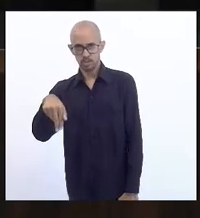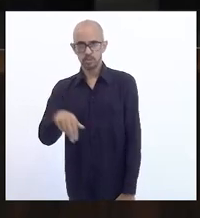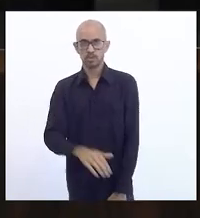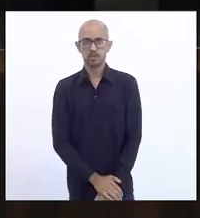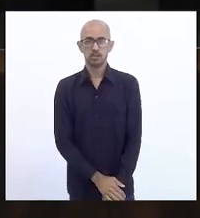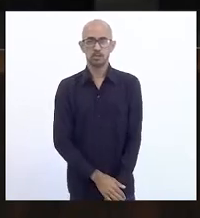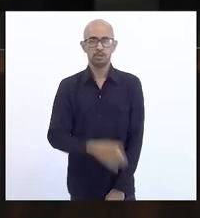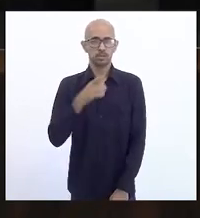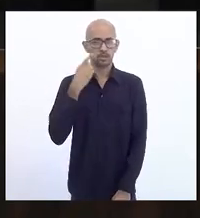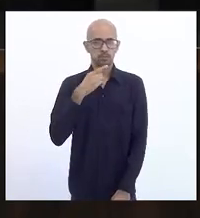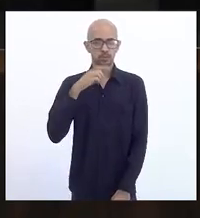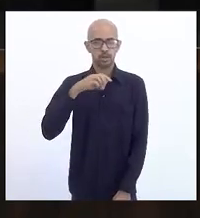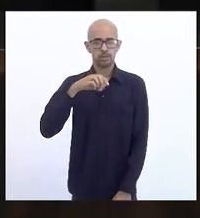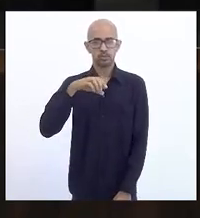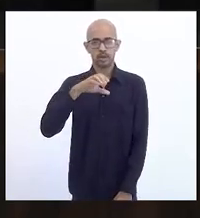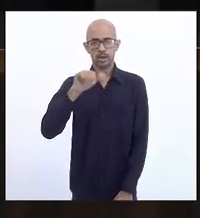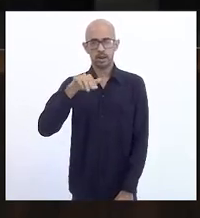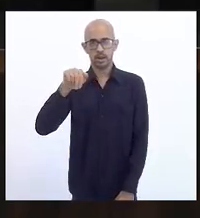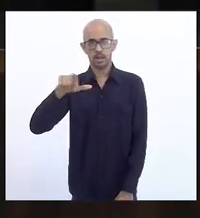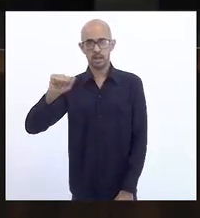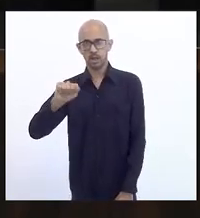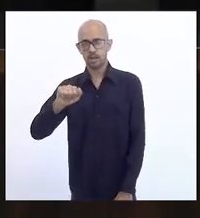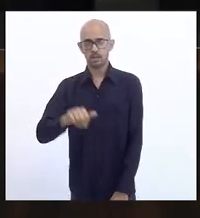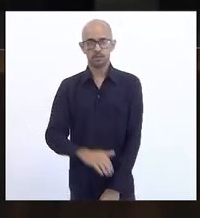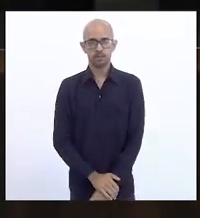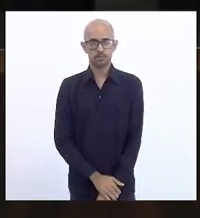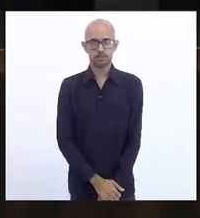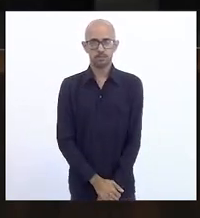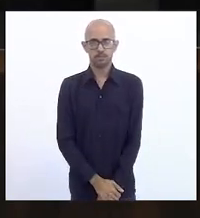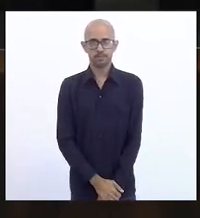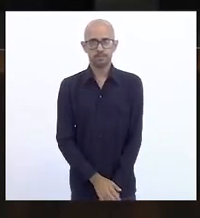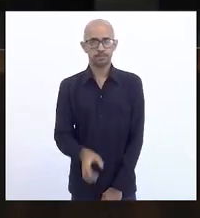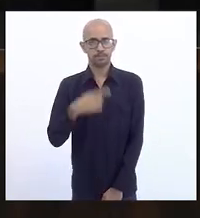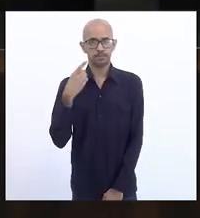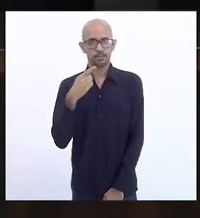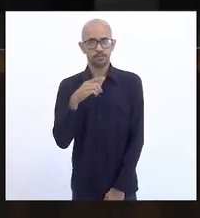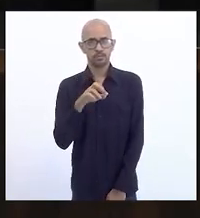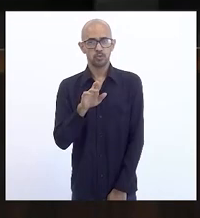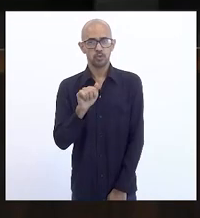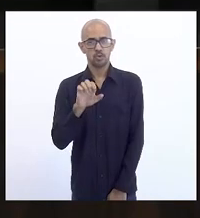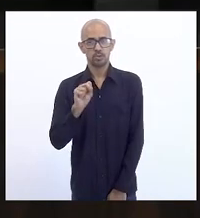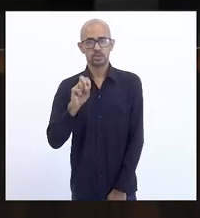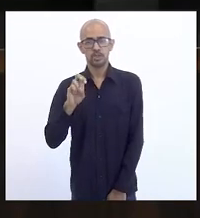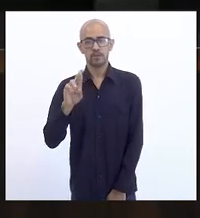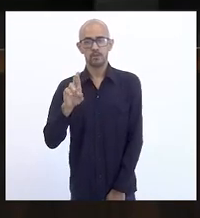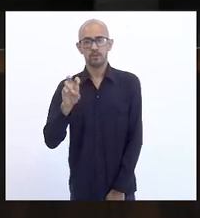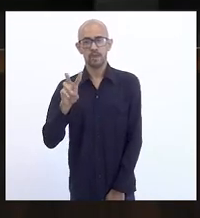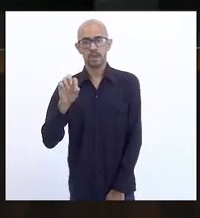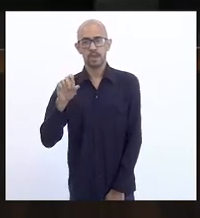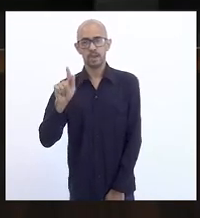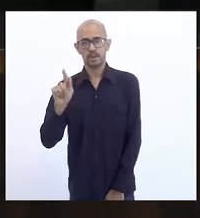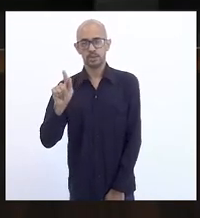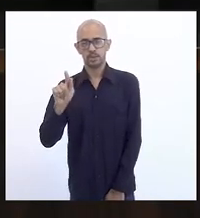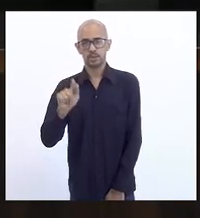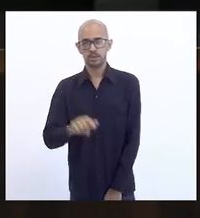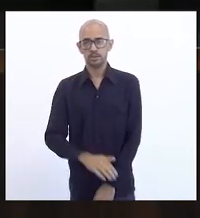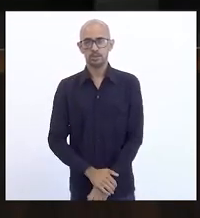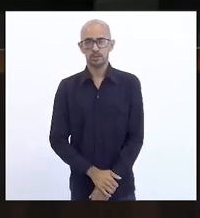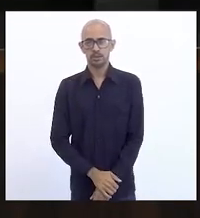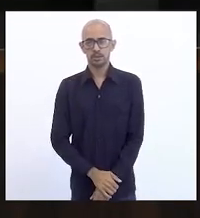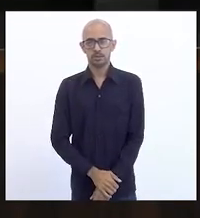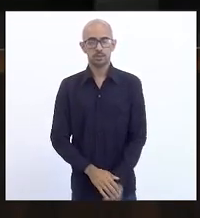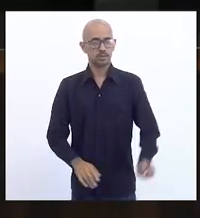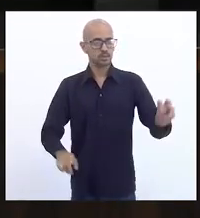Zeidan. Deputado Márcio Canella. Deputado Márcio Canella. Deputado Rosenberg Reis. Deputado Rosenberg Reis.